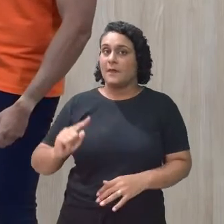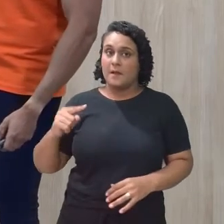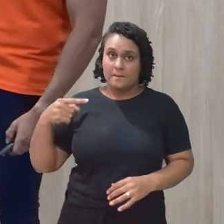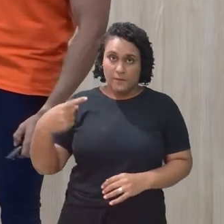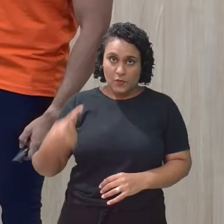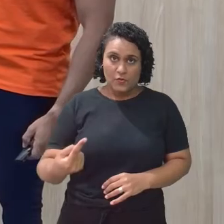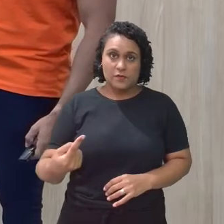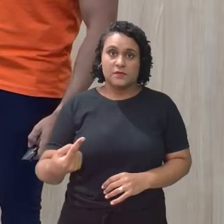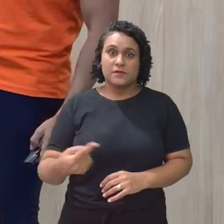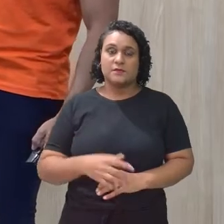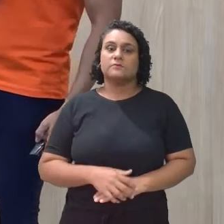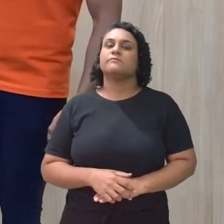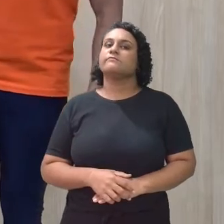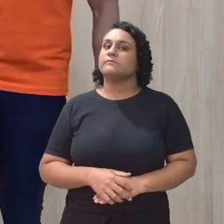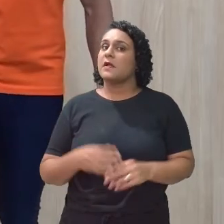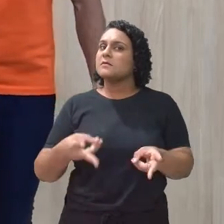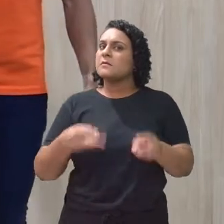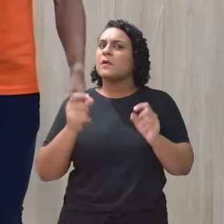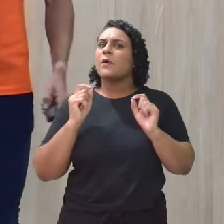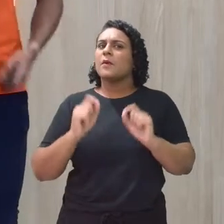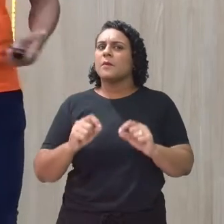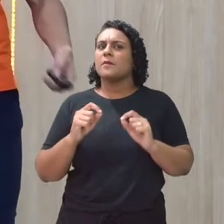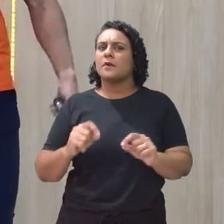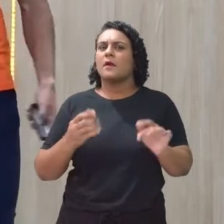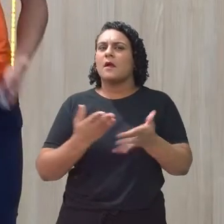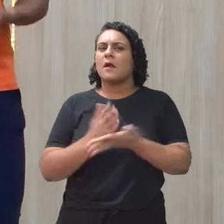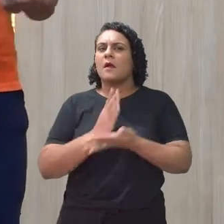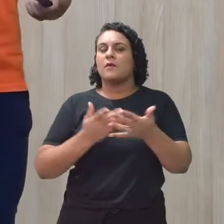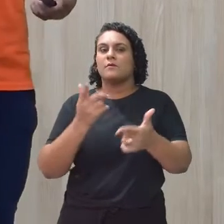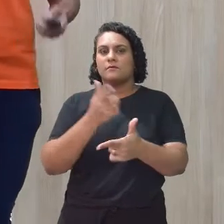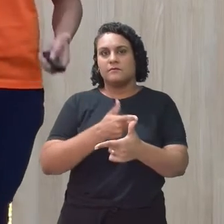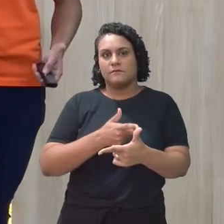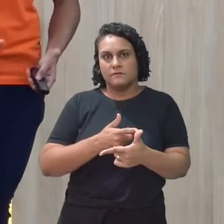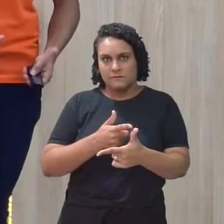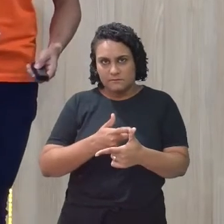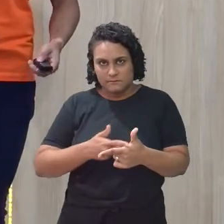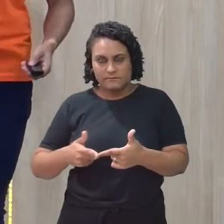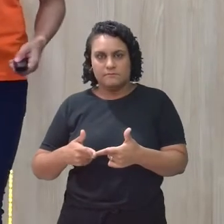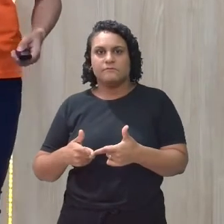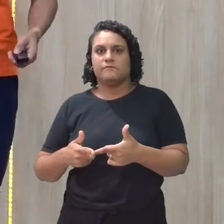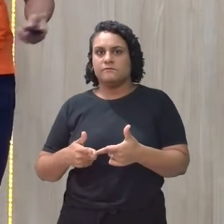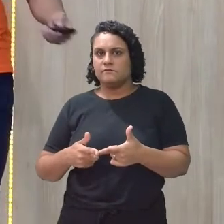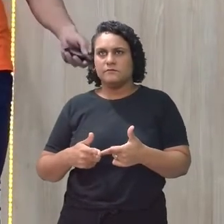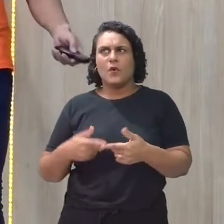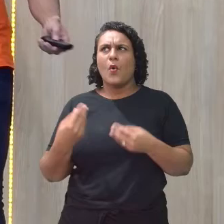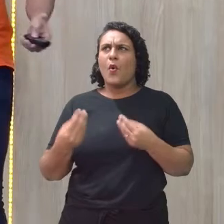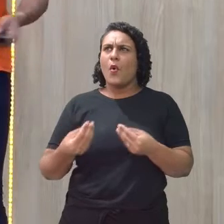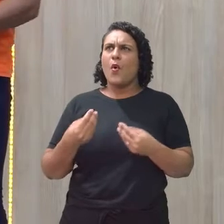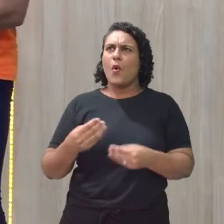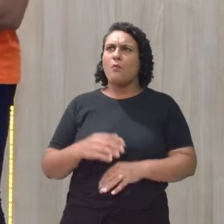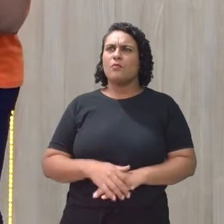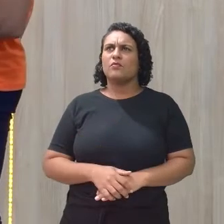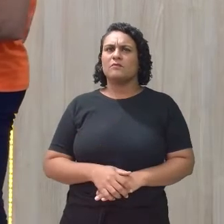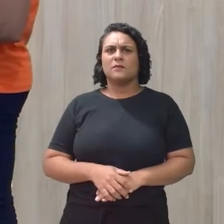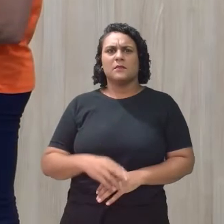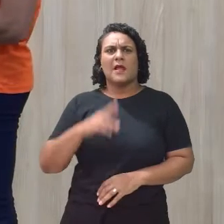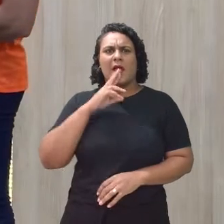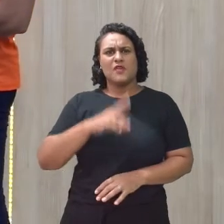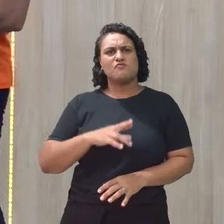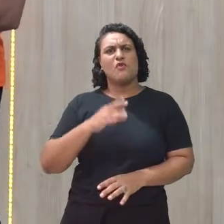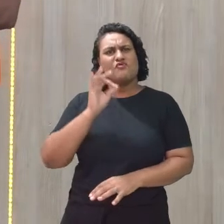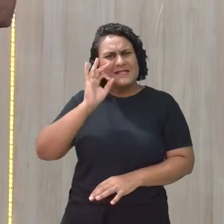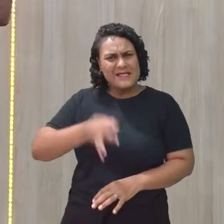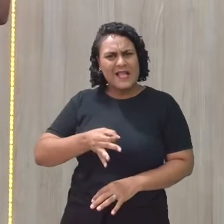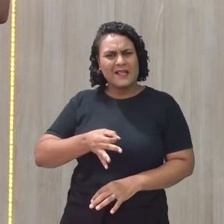aí, verificou-se que algumas divisões, né, não se dava de forma exata. Como eu coloquei aqui, por exemplo,